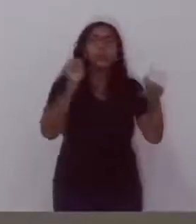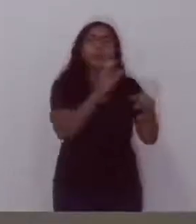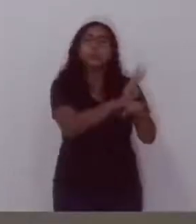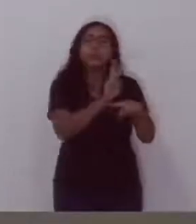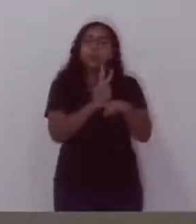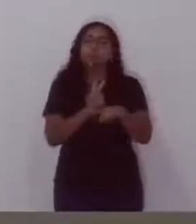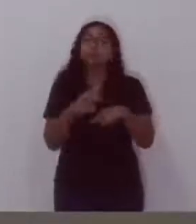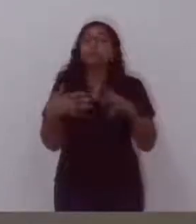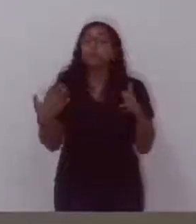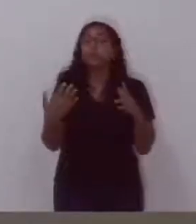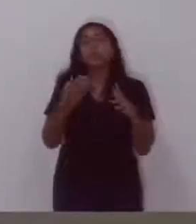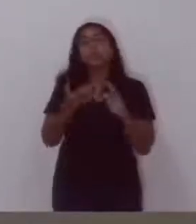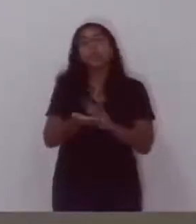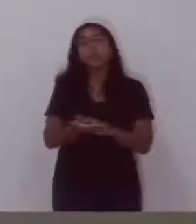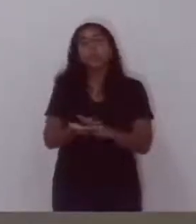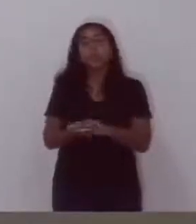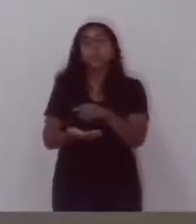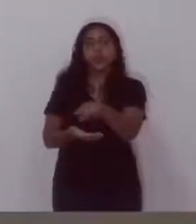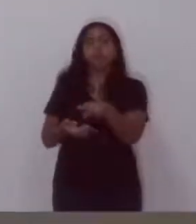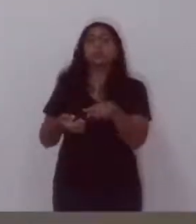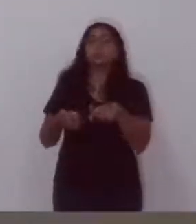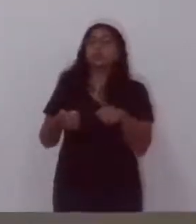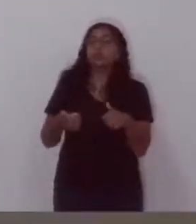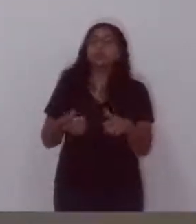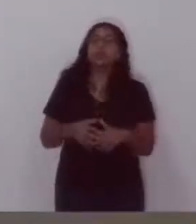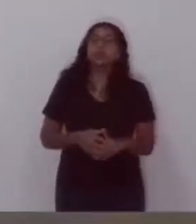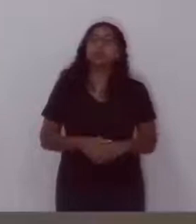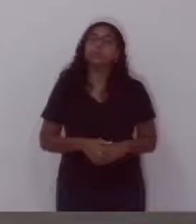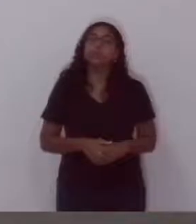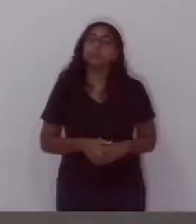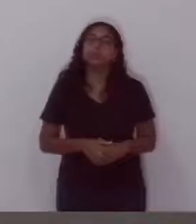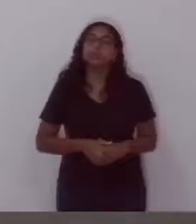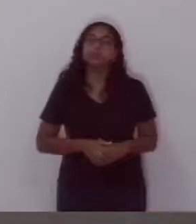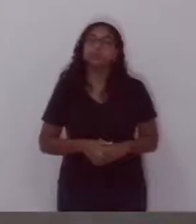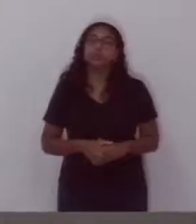frente de uma instituição tão séria como a OAB Vinhedo.